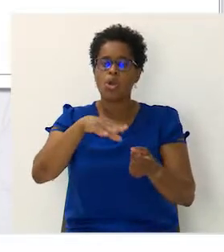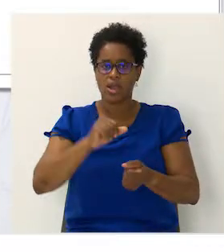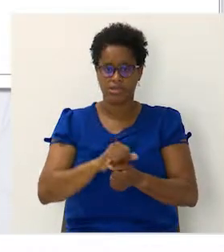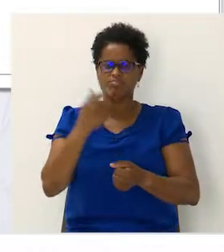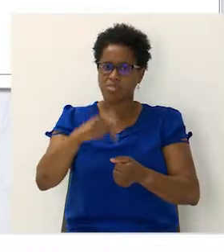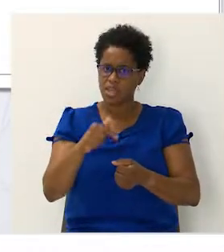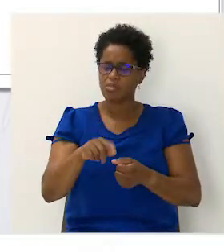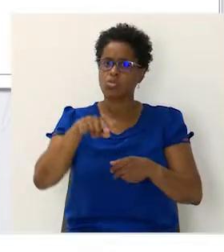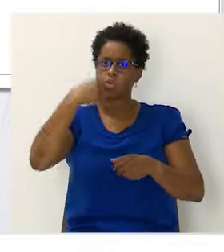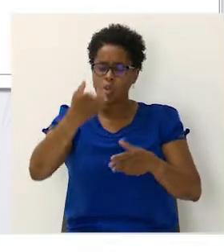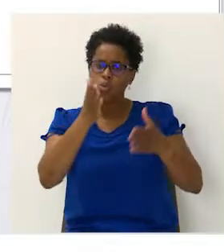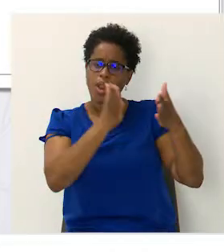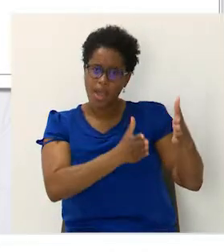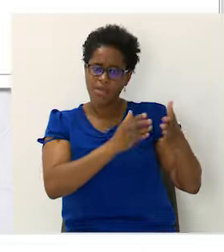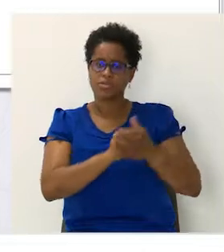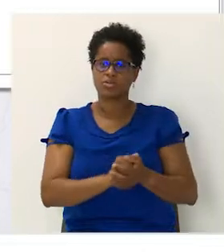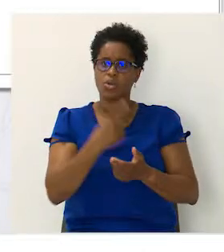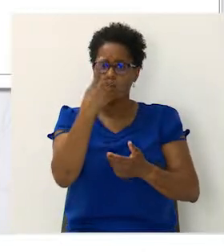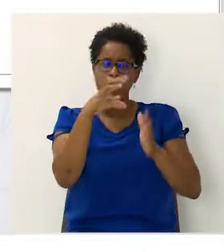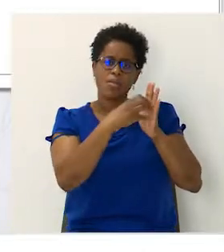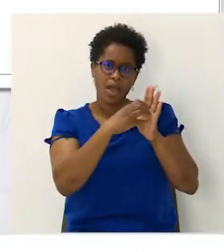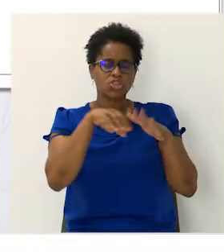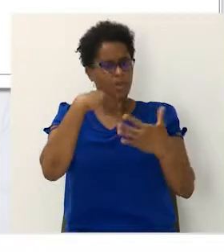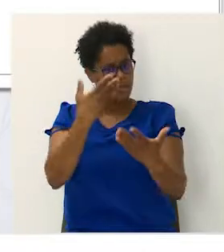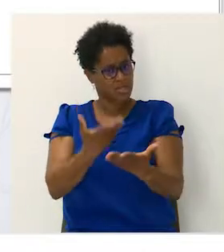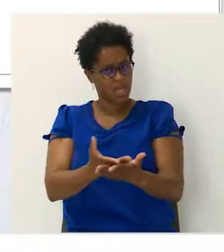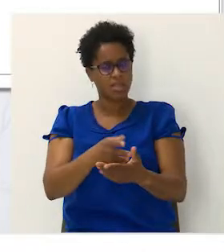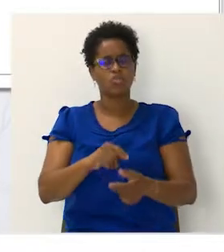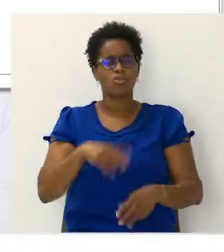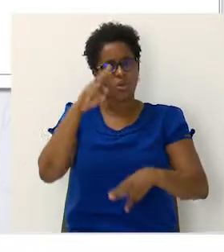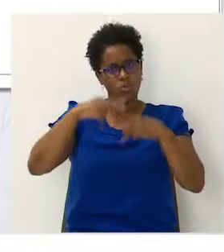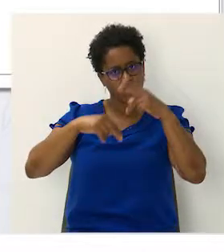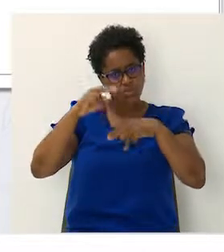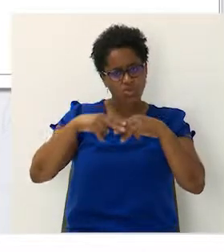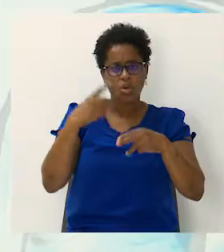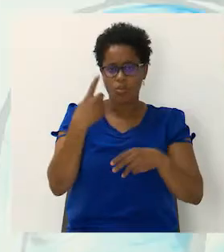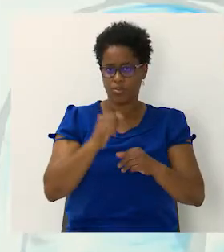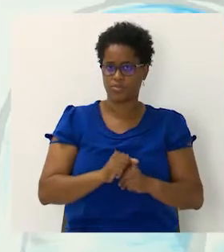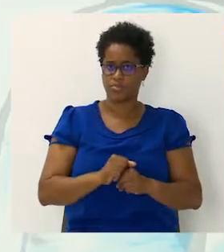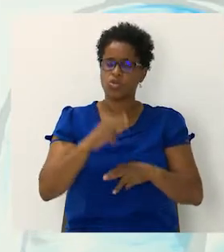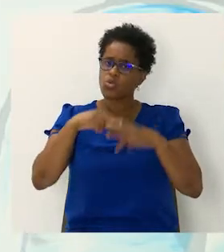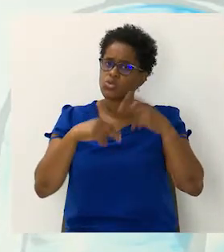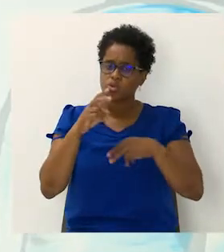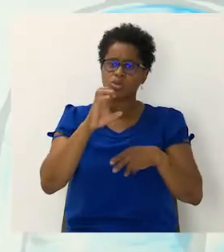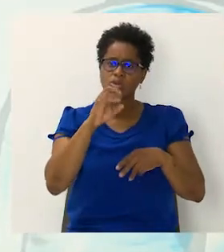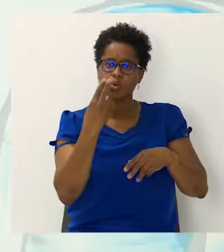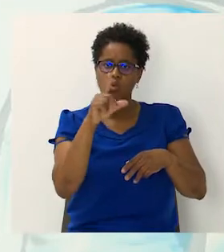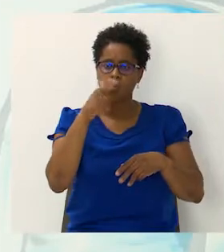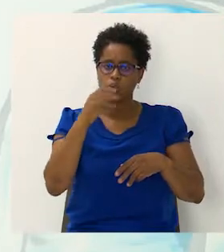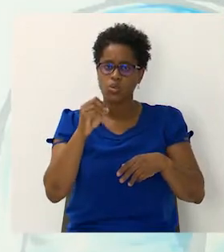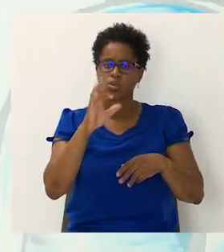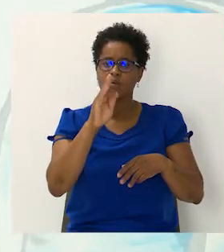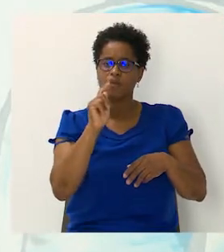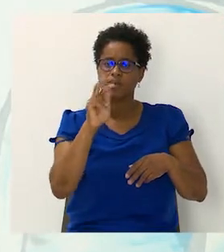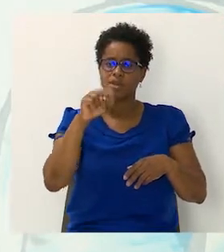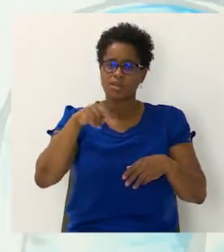Temos, do outro lado, uma imagem que representa uma construção de culto funerário, uma